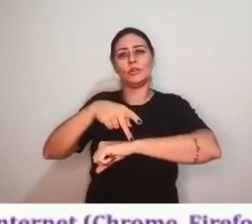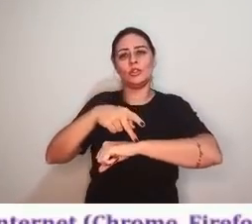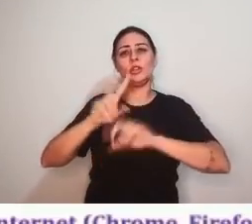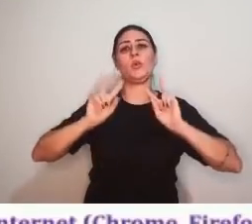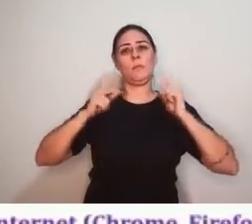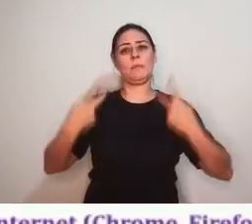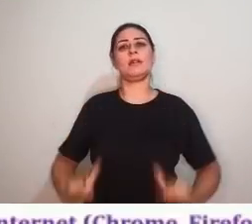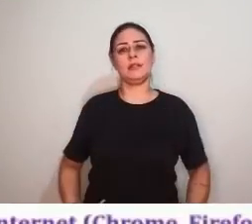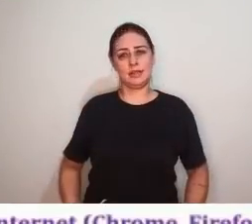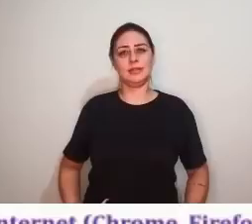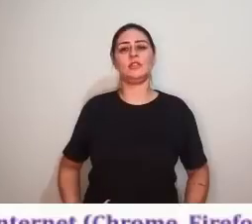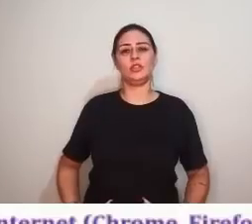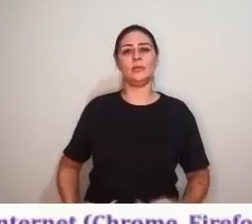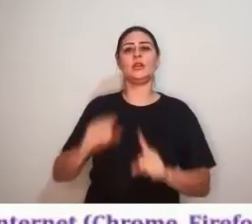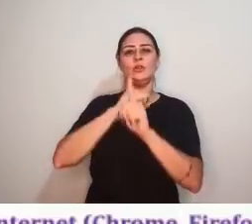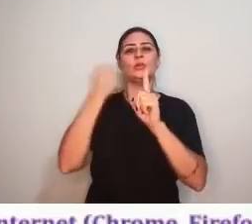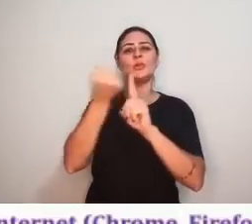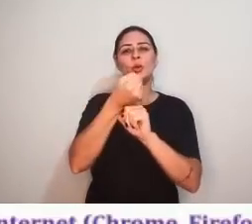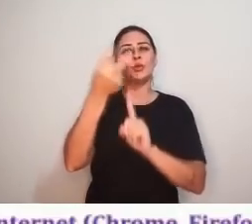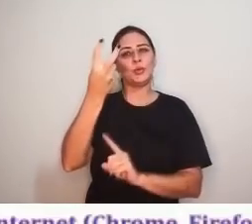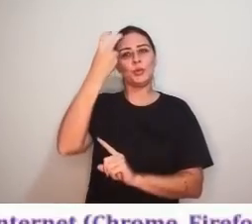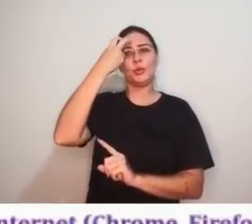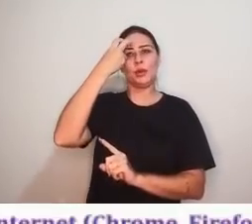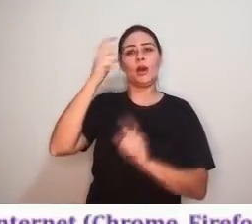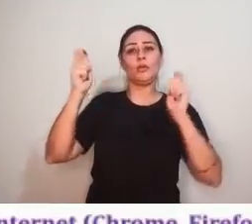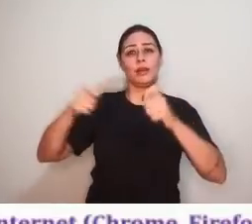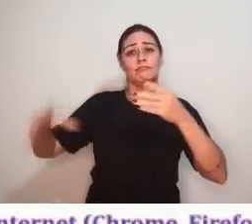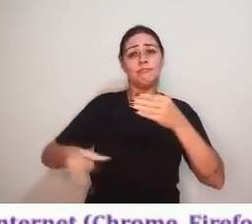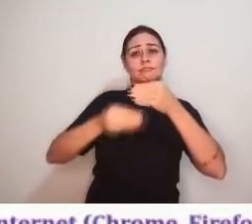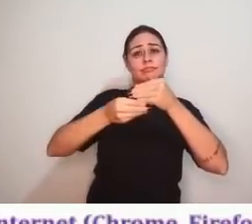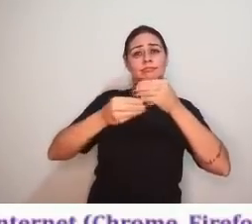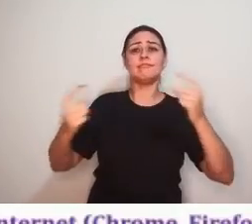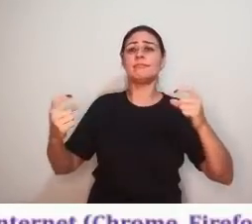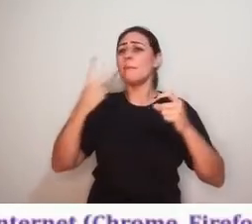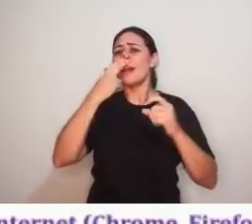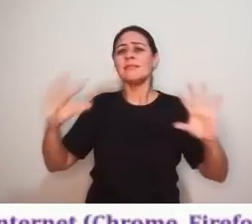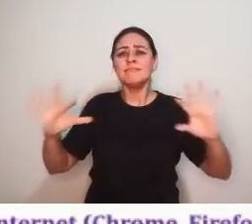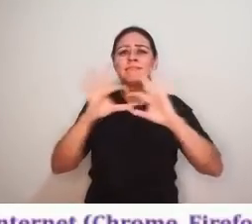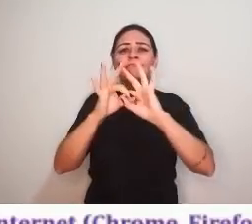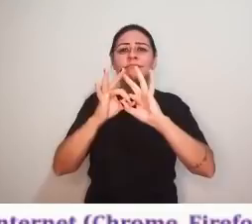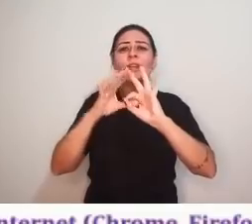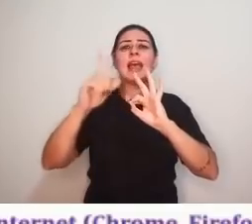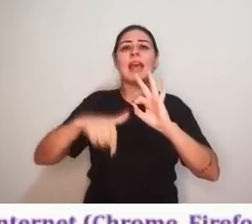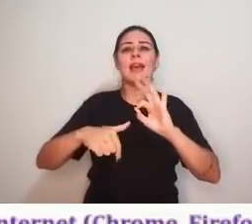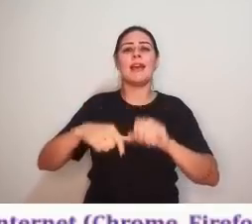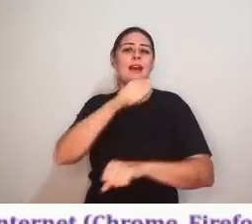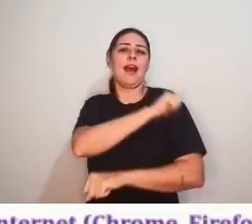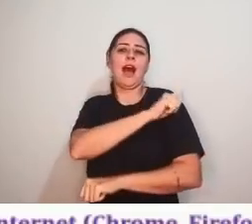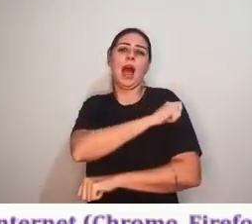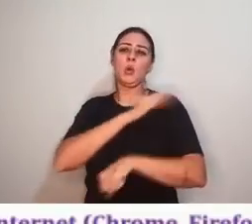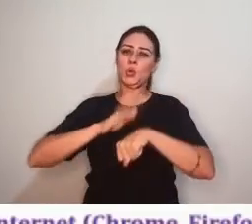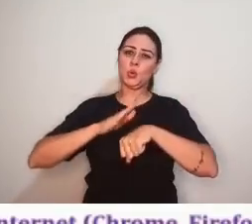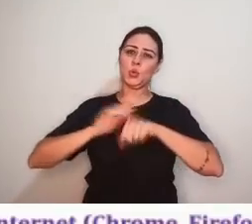da pedagogia ou da concepção humanista, cognitivista e sociocultural, particularmente na questão relacionada